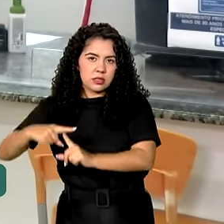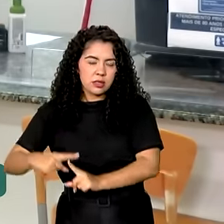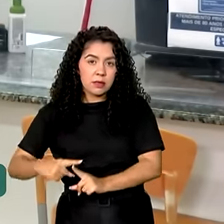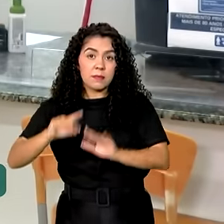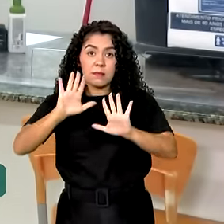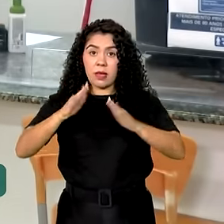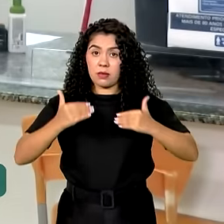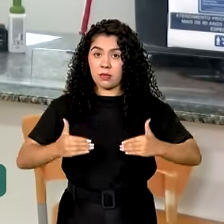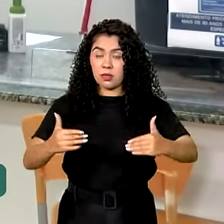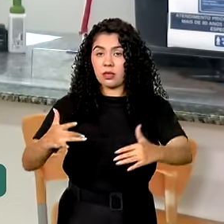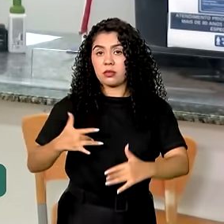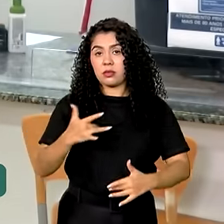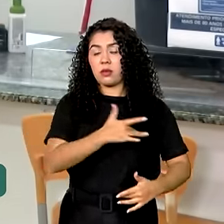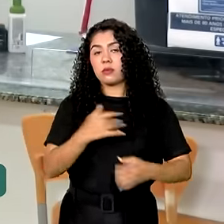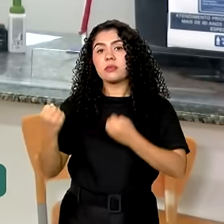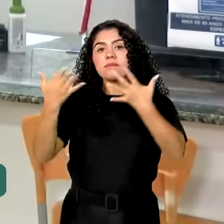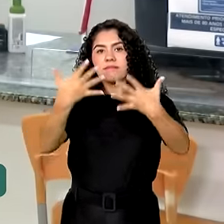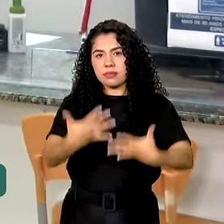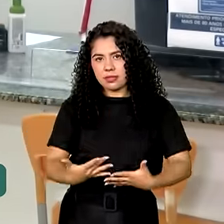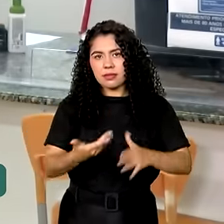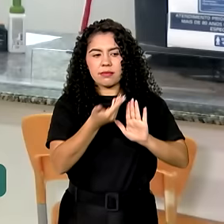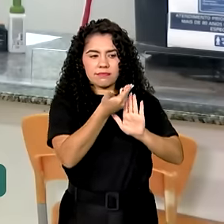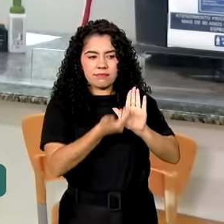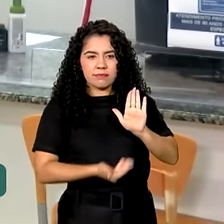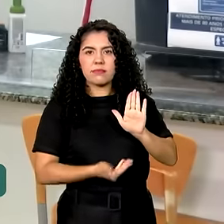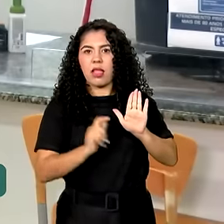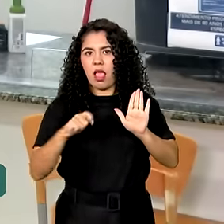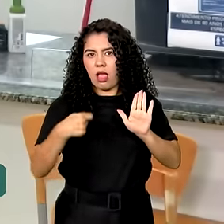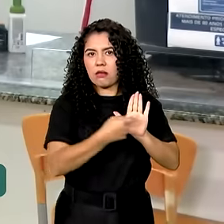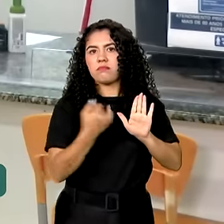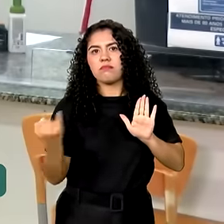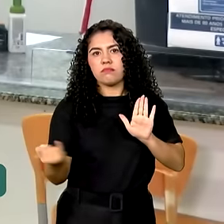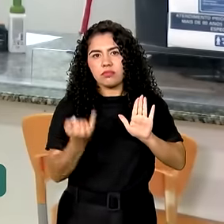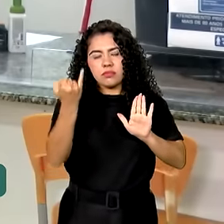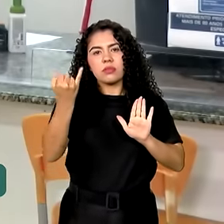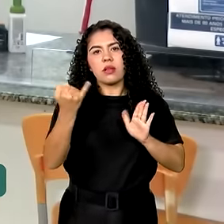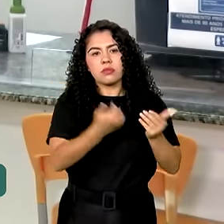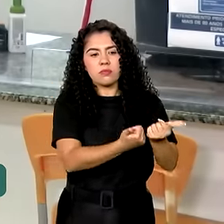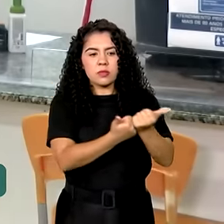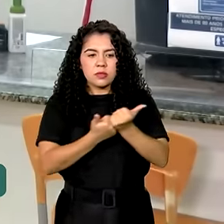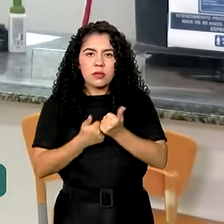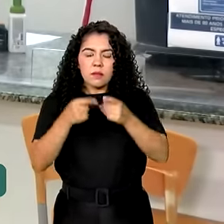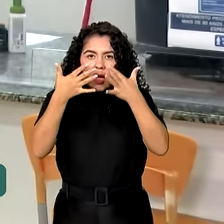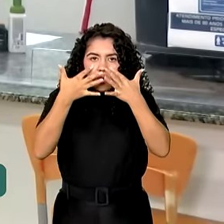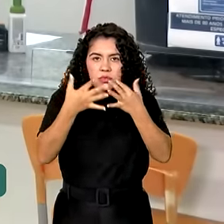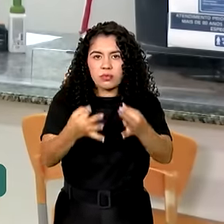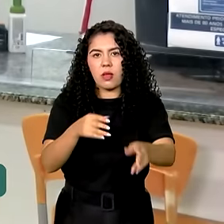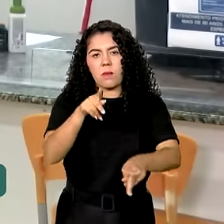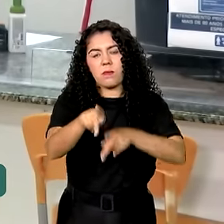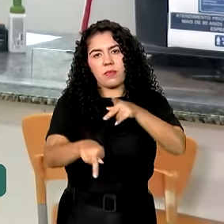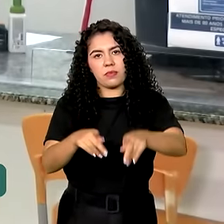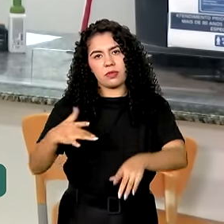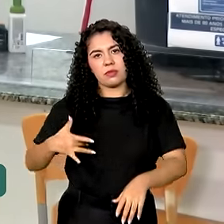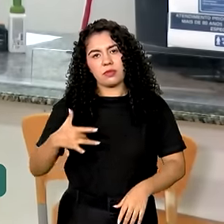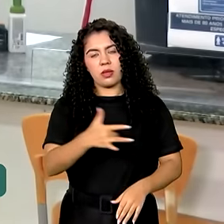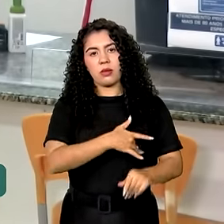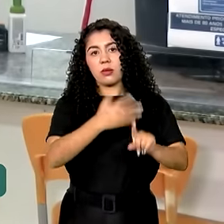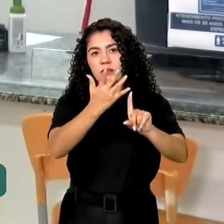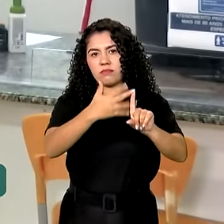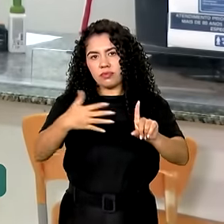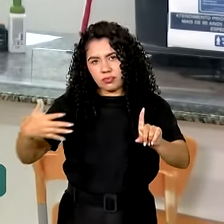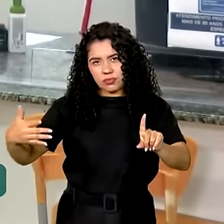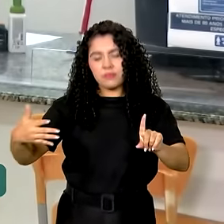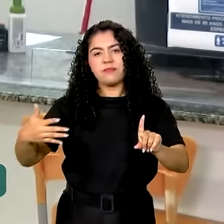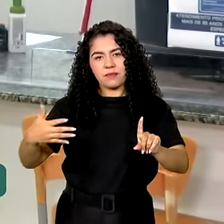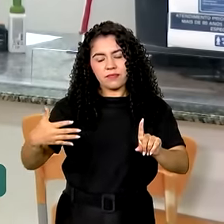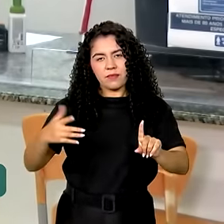uma ferramenta importante para contribuir para o melhor cuidado da saúde da população